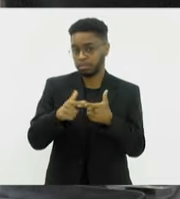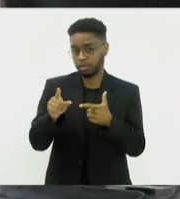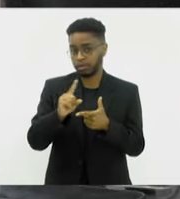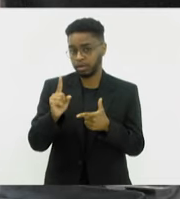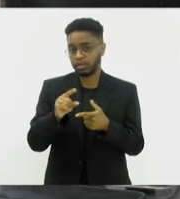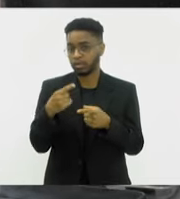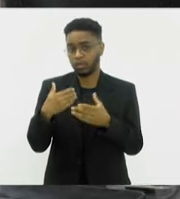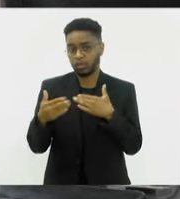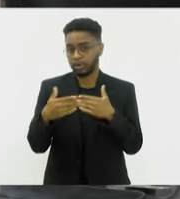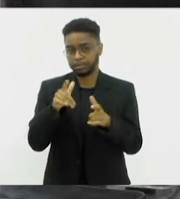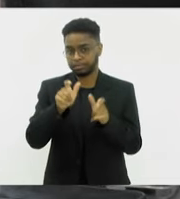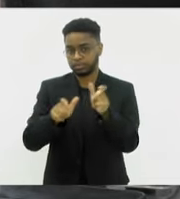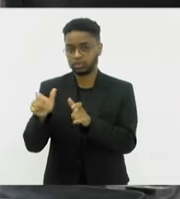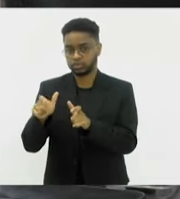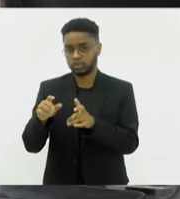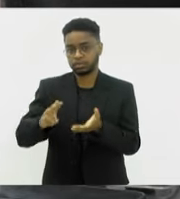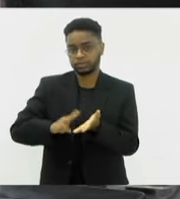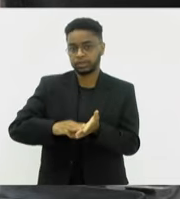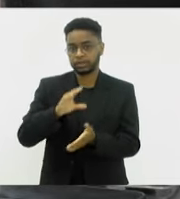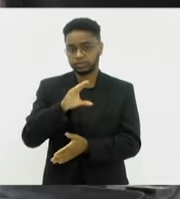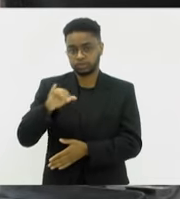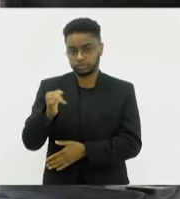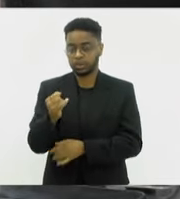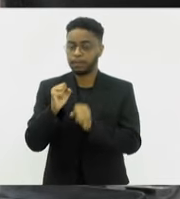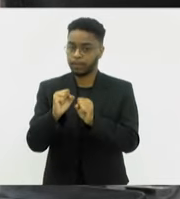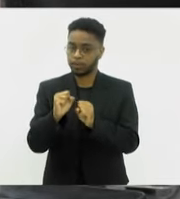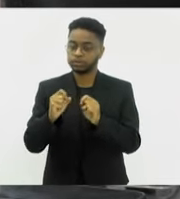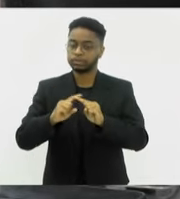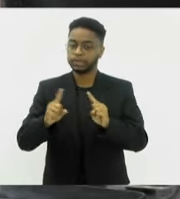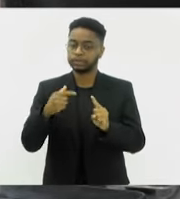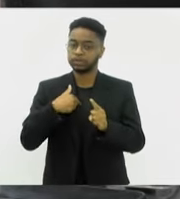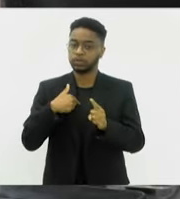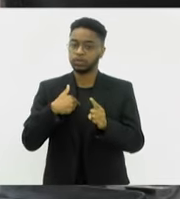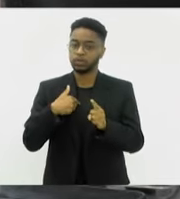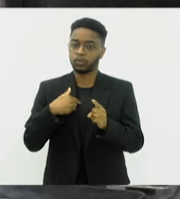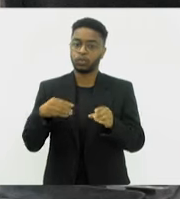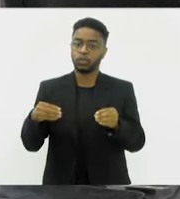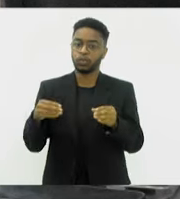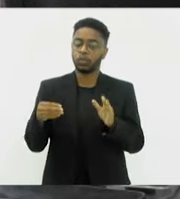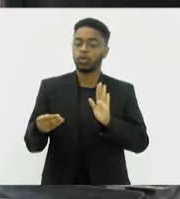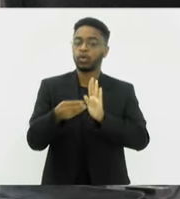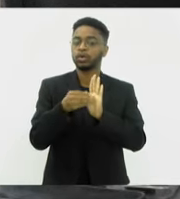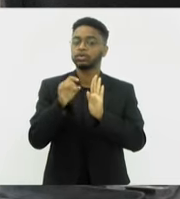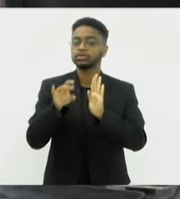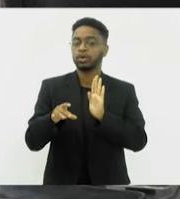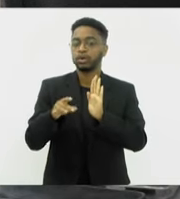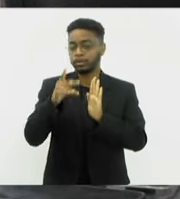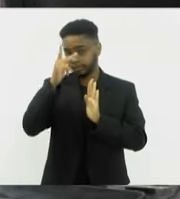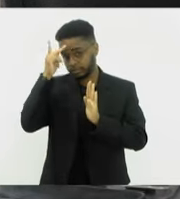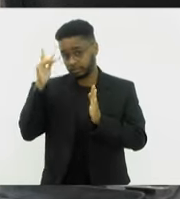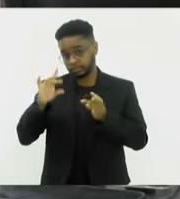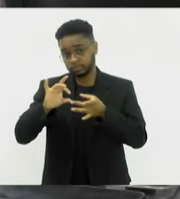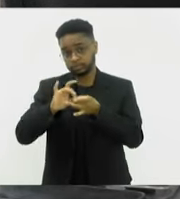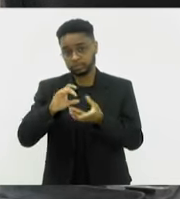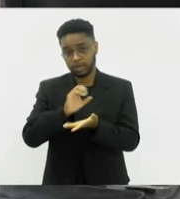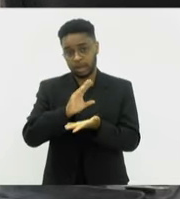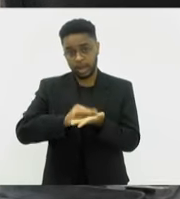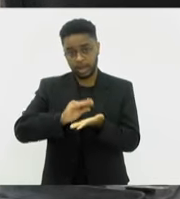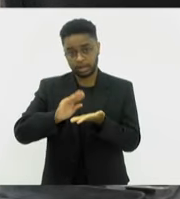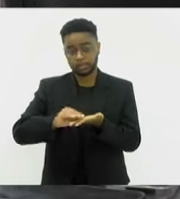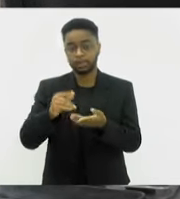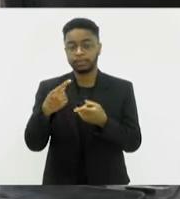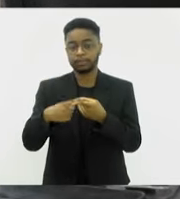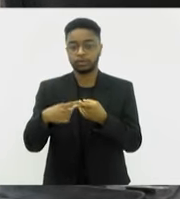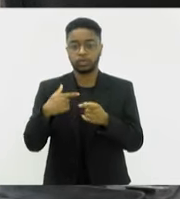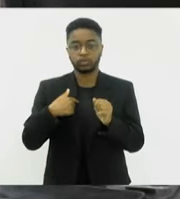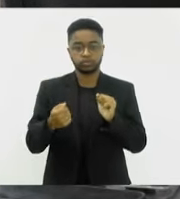membro da CCJ pode fazê-lo, mas eu limitei aqui formalmente a quem estava na ata, até porque estou juntando a ata. E aí vou